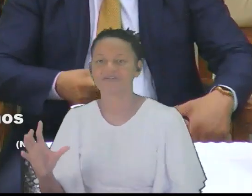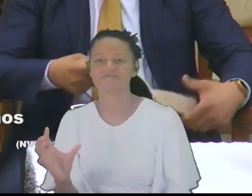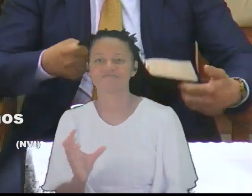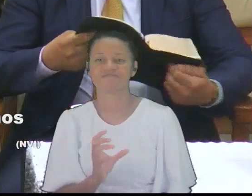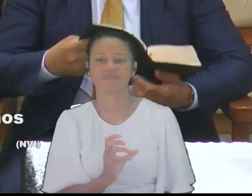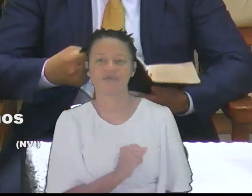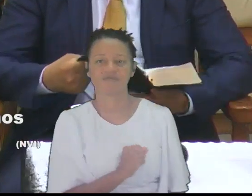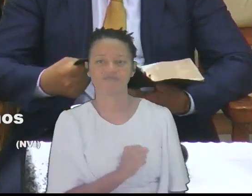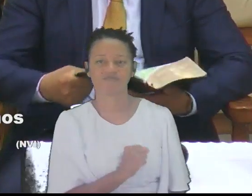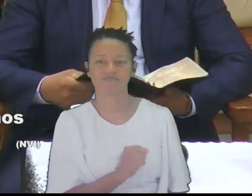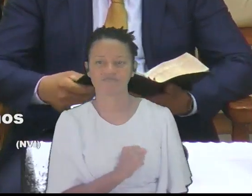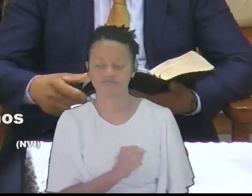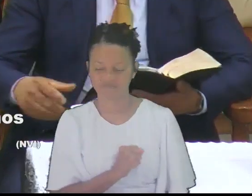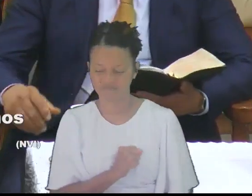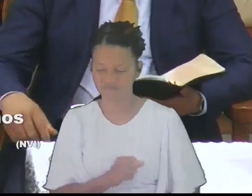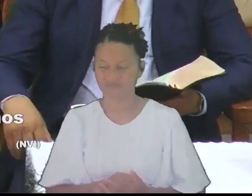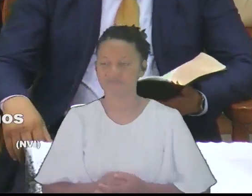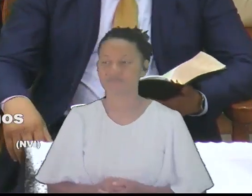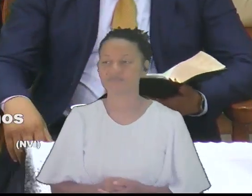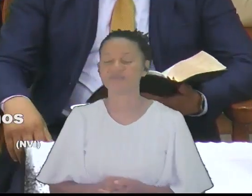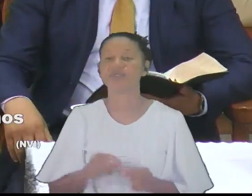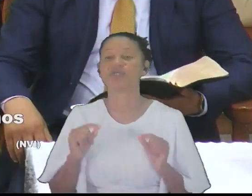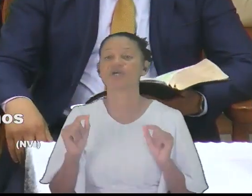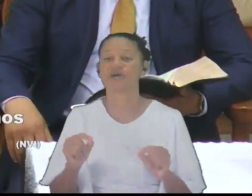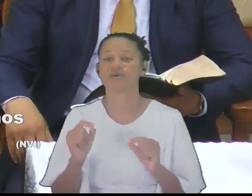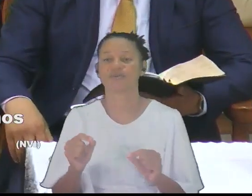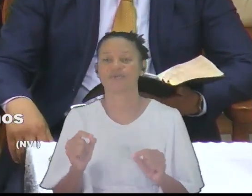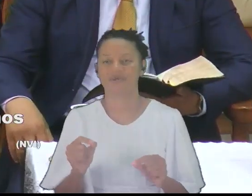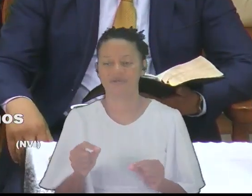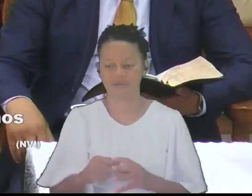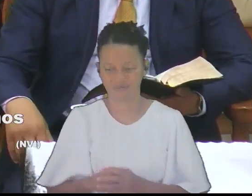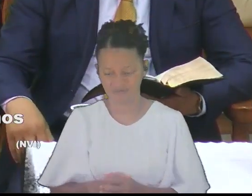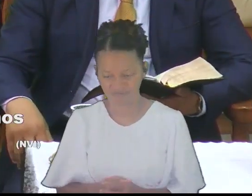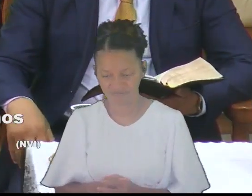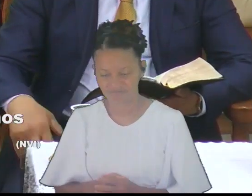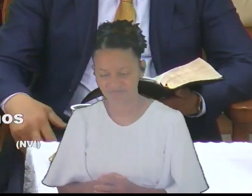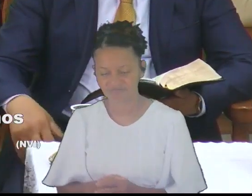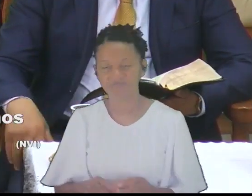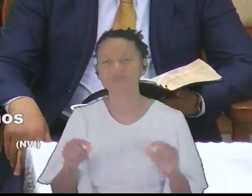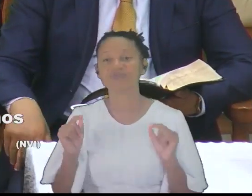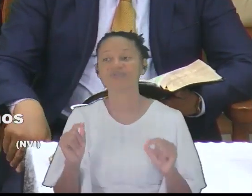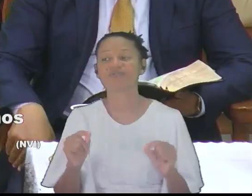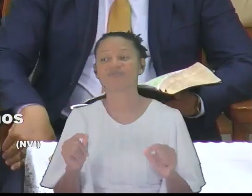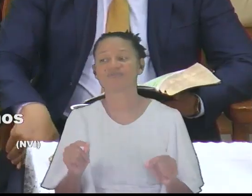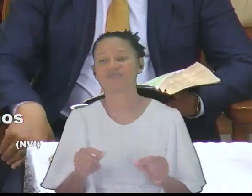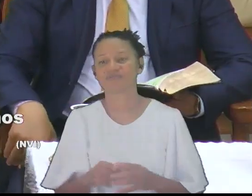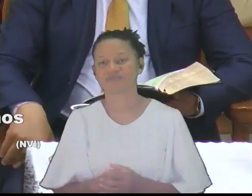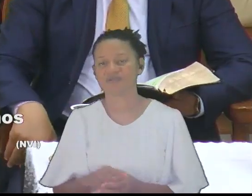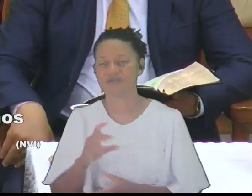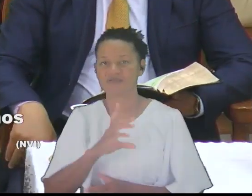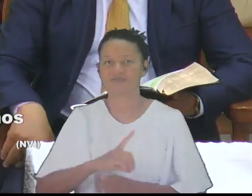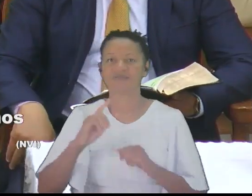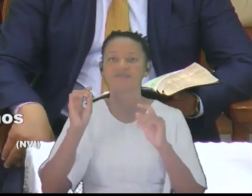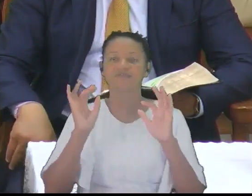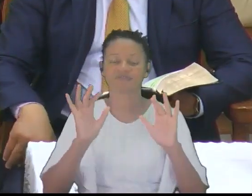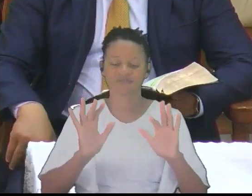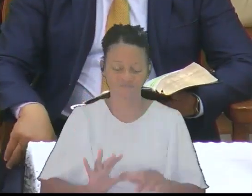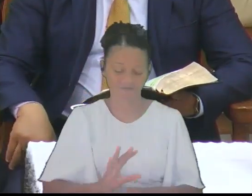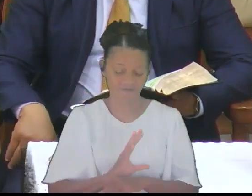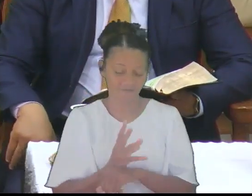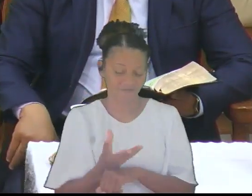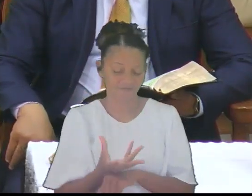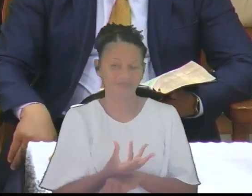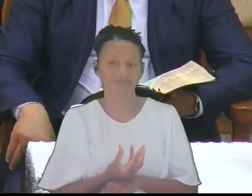amor. E ao que, meus amados irmãos? E ao que, meus amados irmãos? Que Deus abençoe a